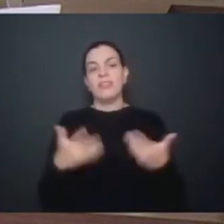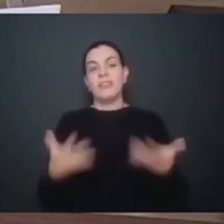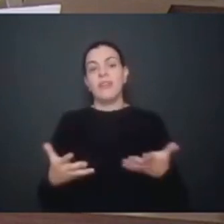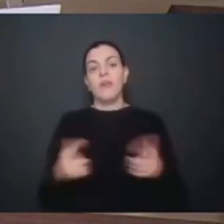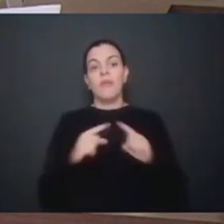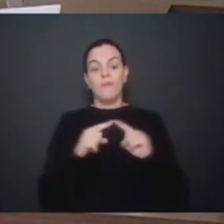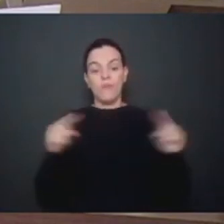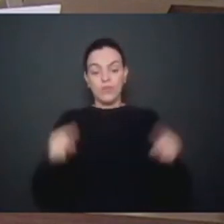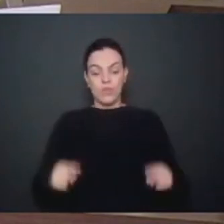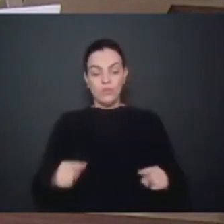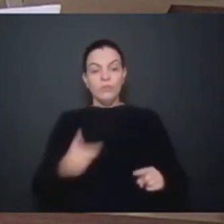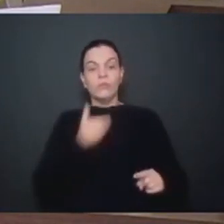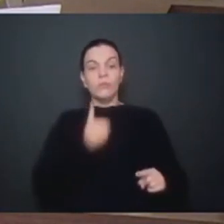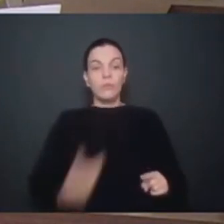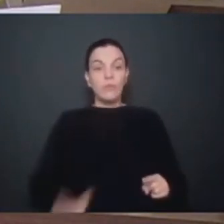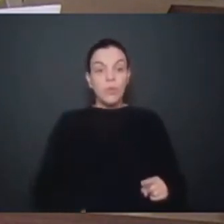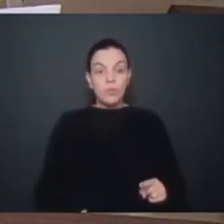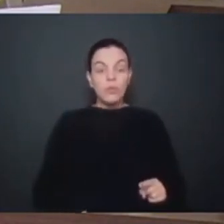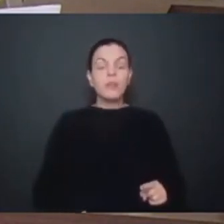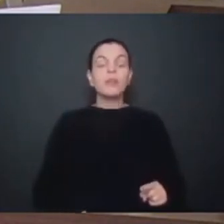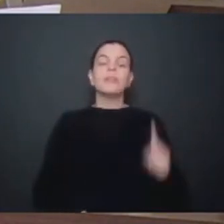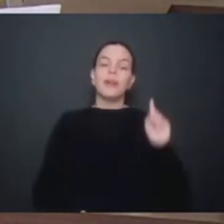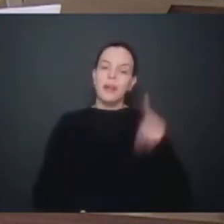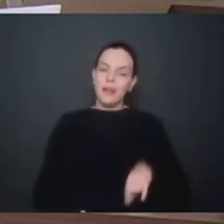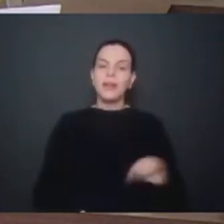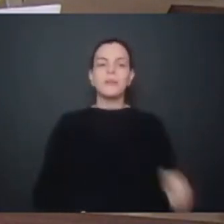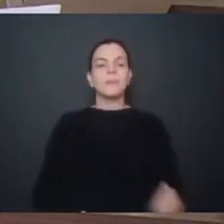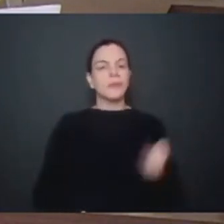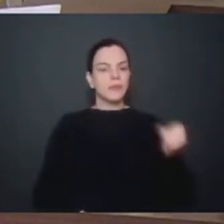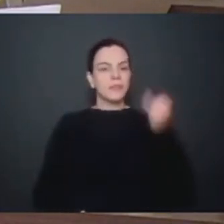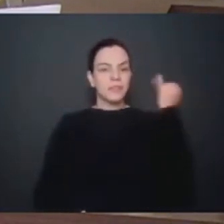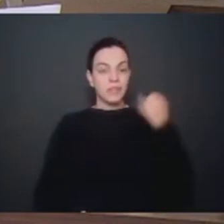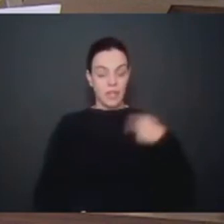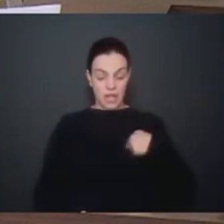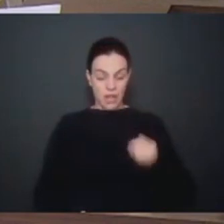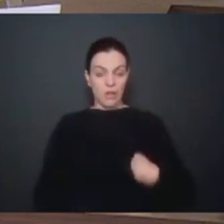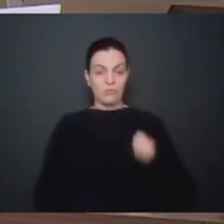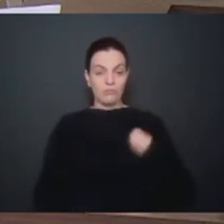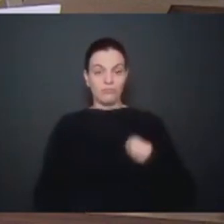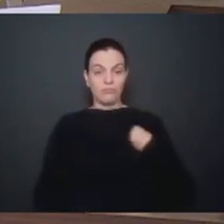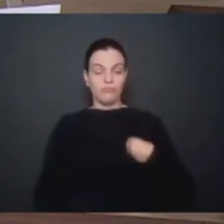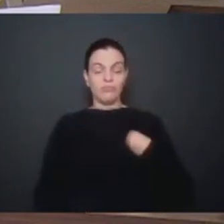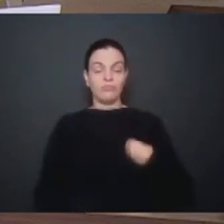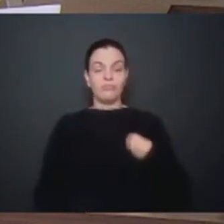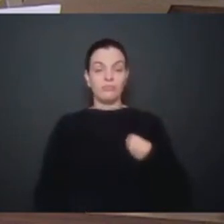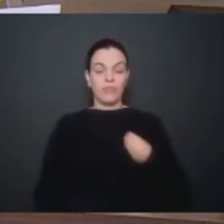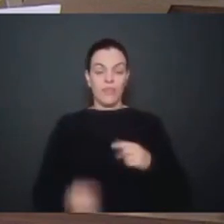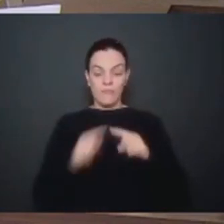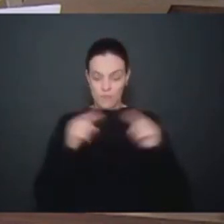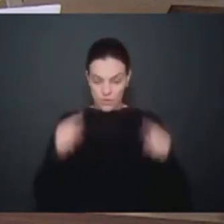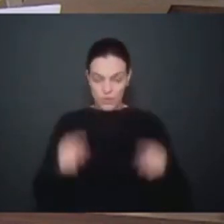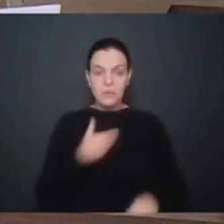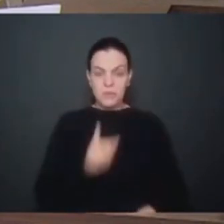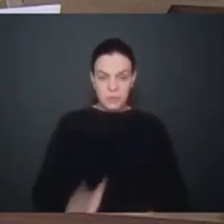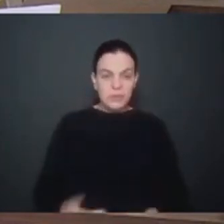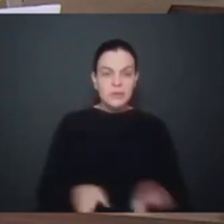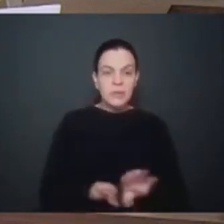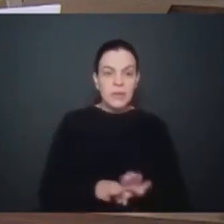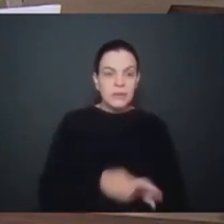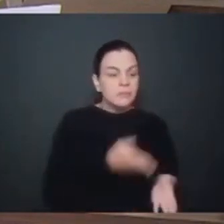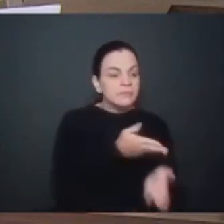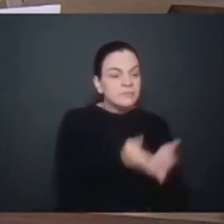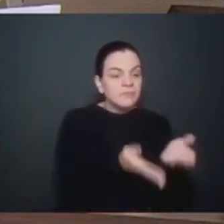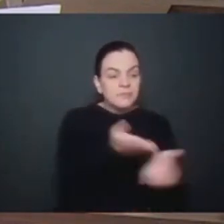estou servidor público, eleito pelo povo, para atender a população. Né? O papel do vereador é esse,